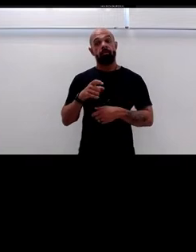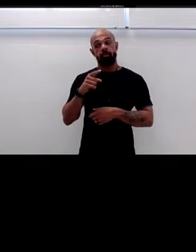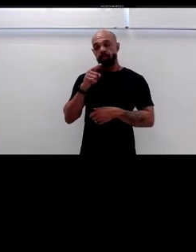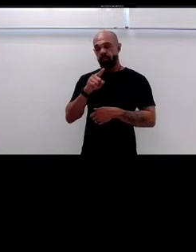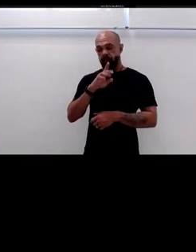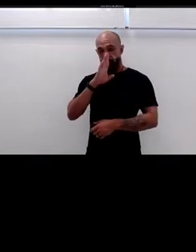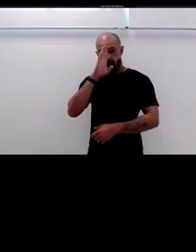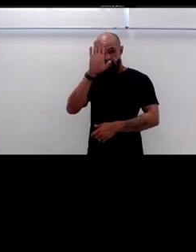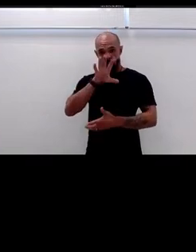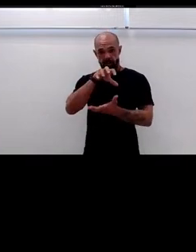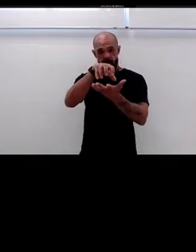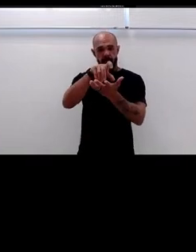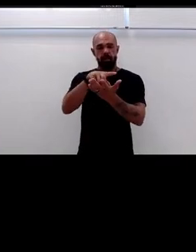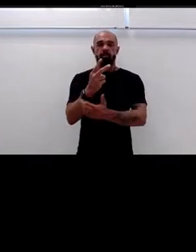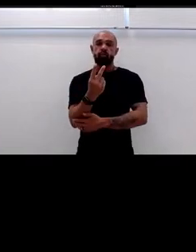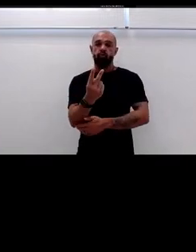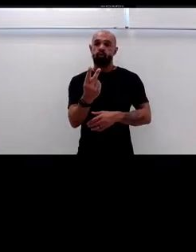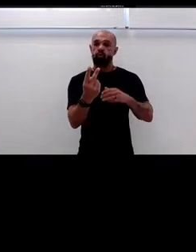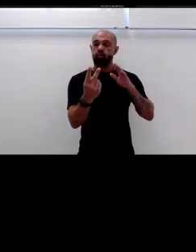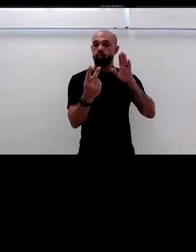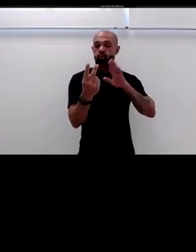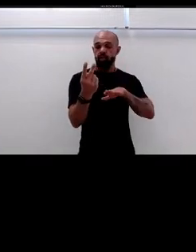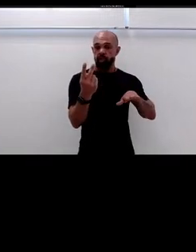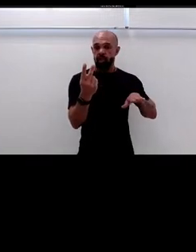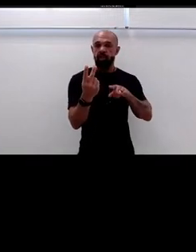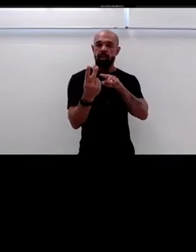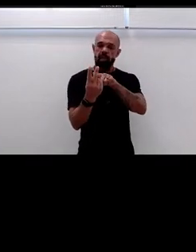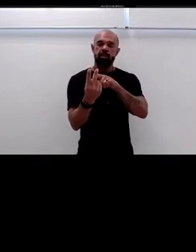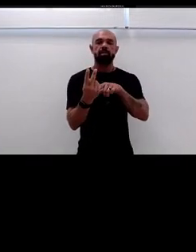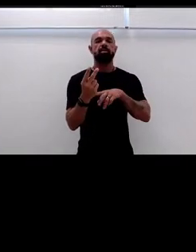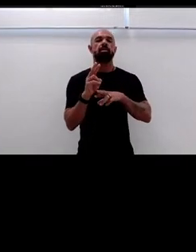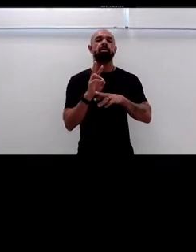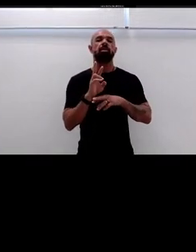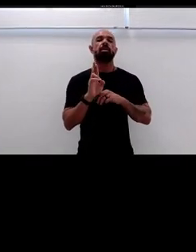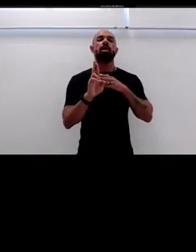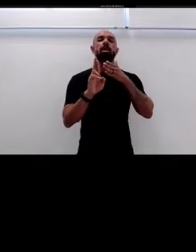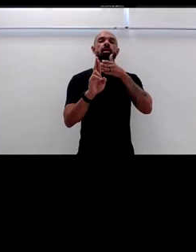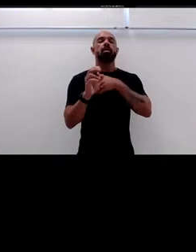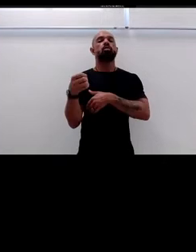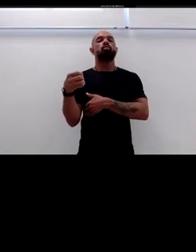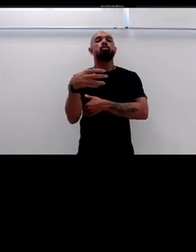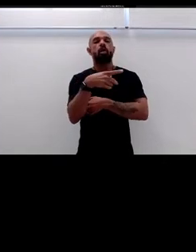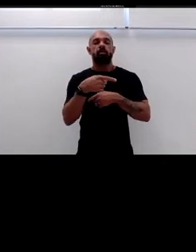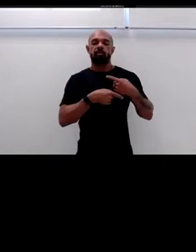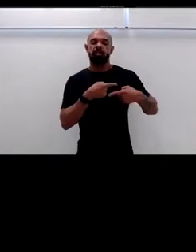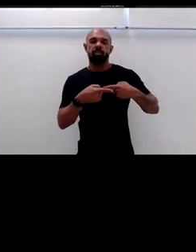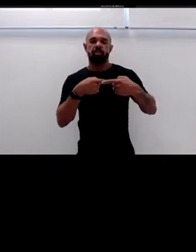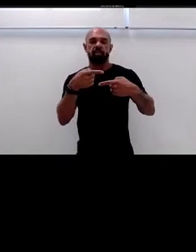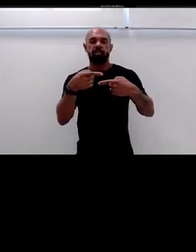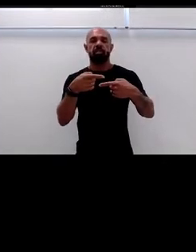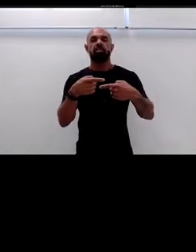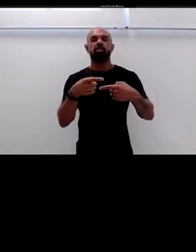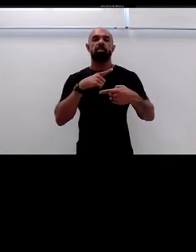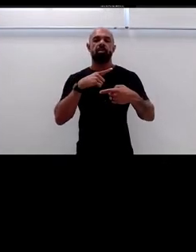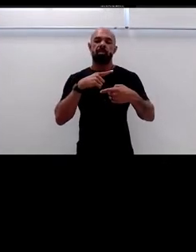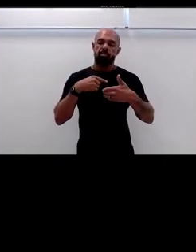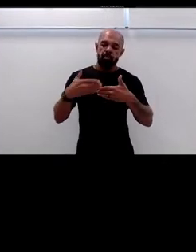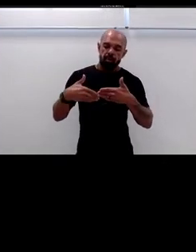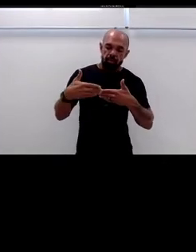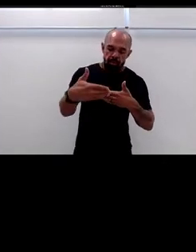são duas crianças que representam a nova geração que está vindo, que está